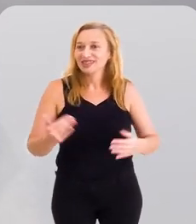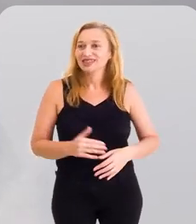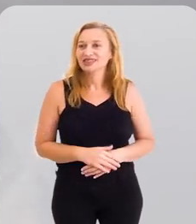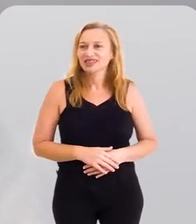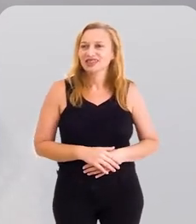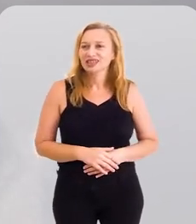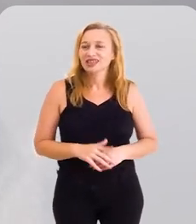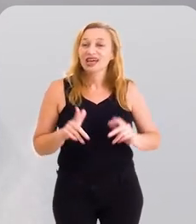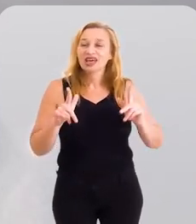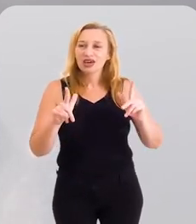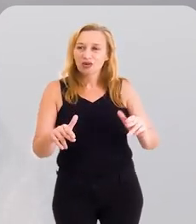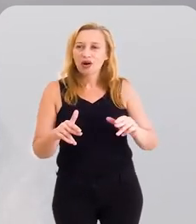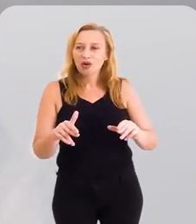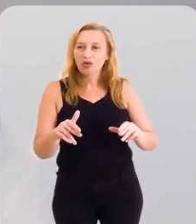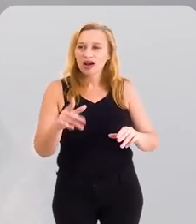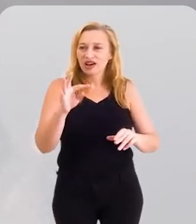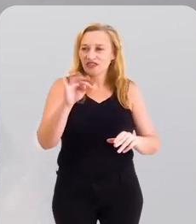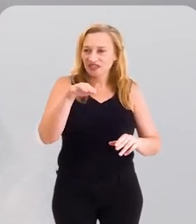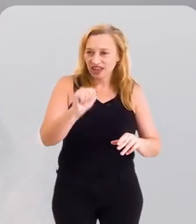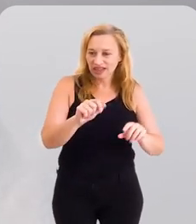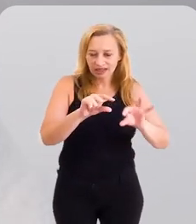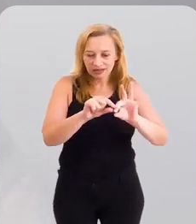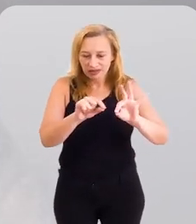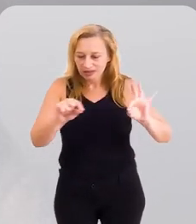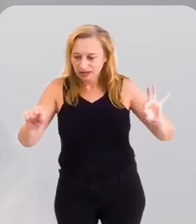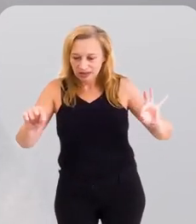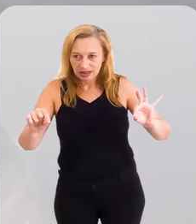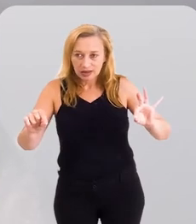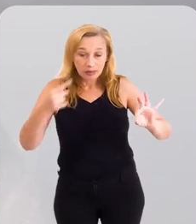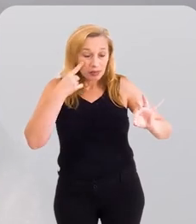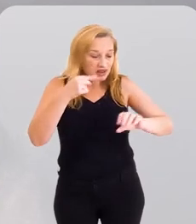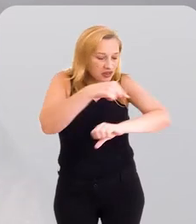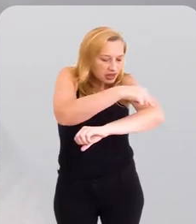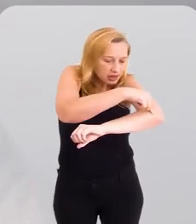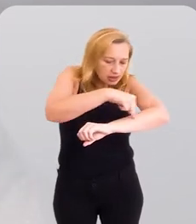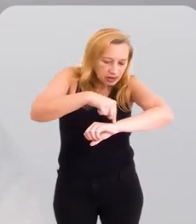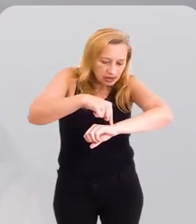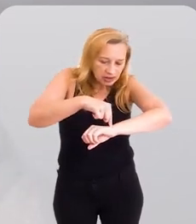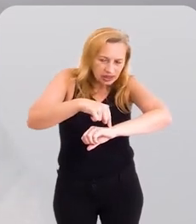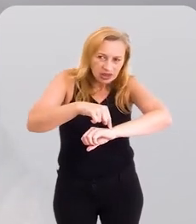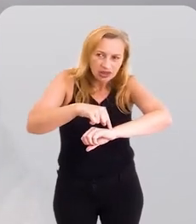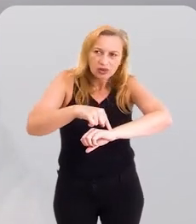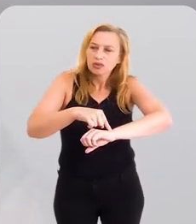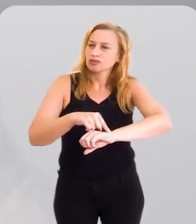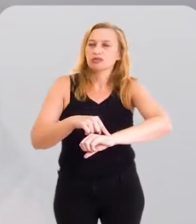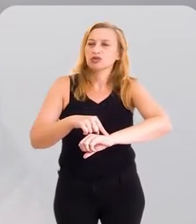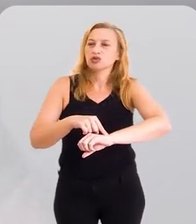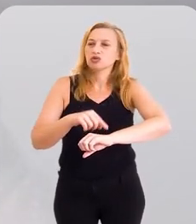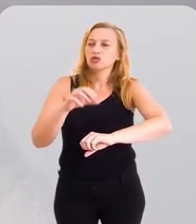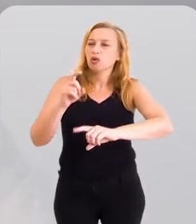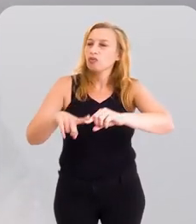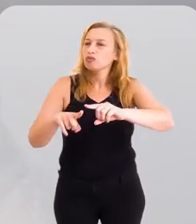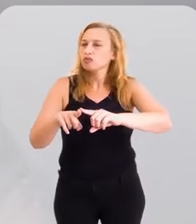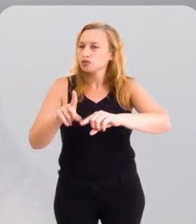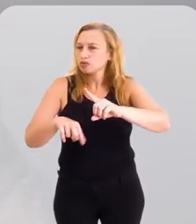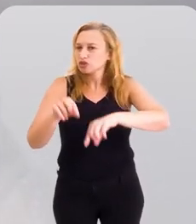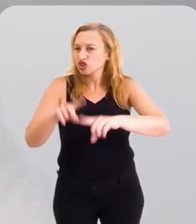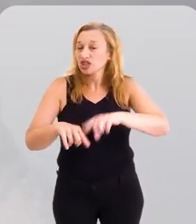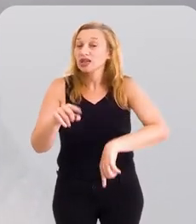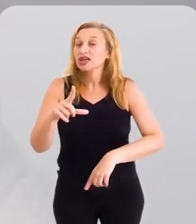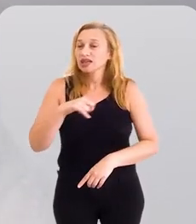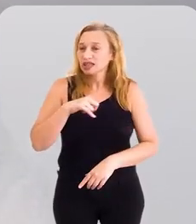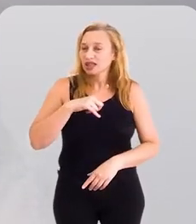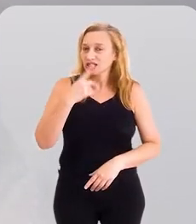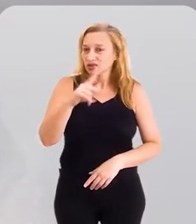referencial comparativo. É que nem uma fita métrica que você coloca do lado de um objeto para saber que tamanho ele tem. A partir daí,